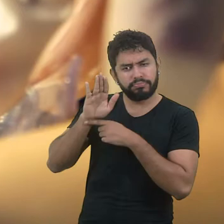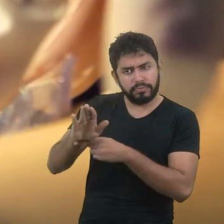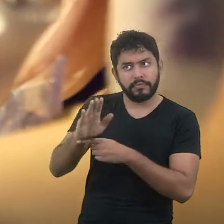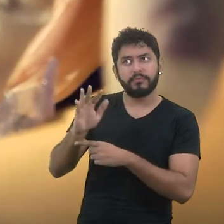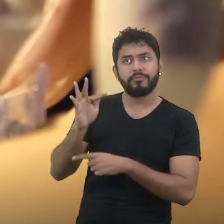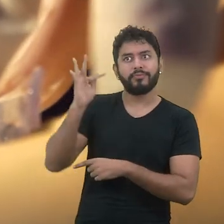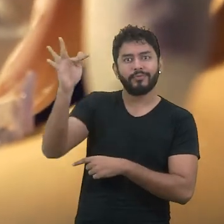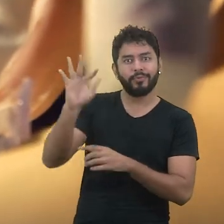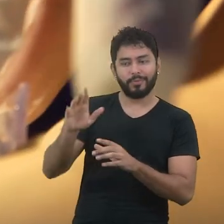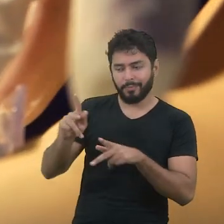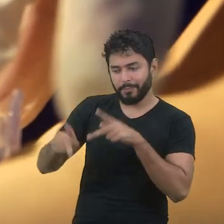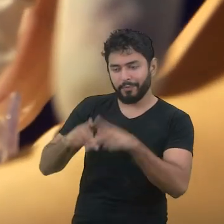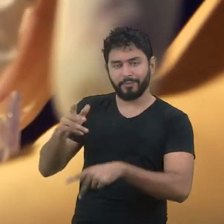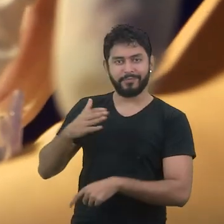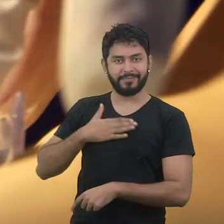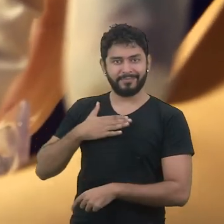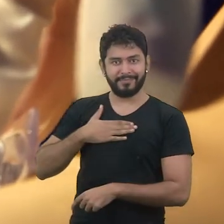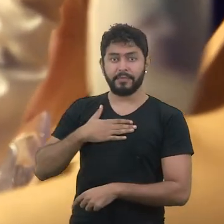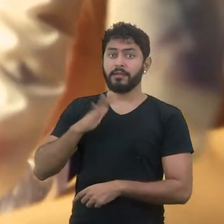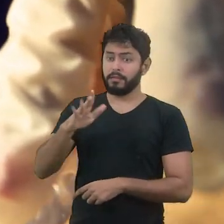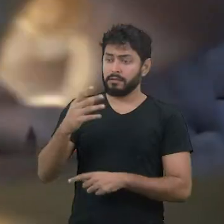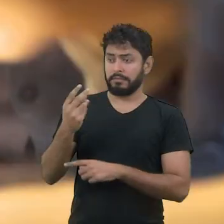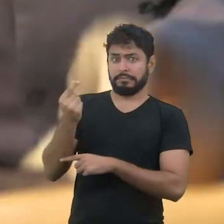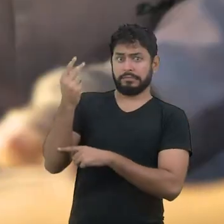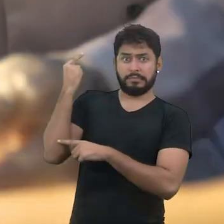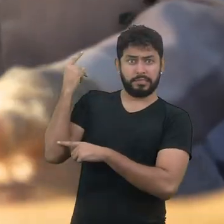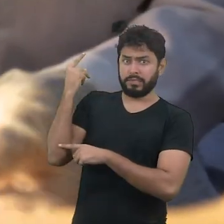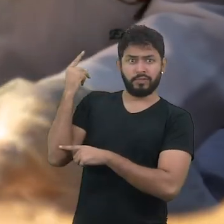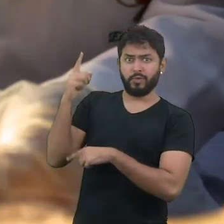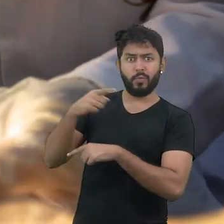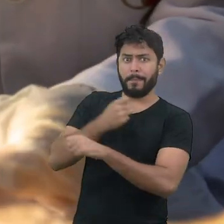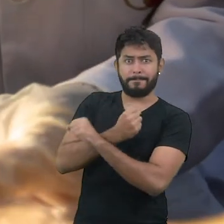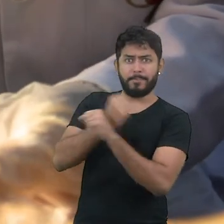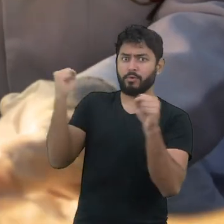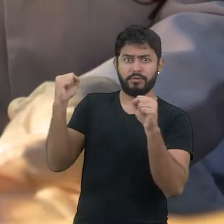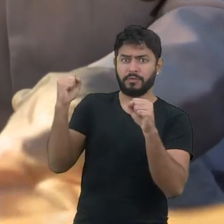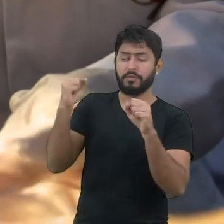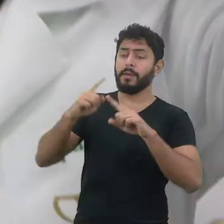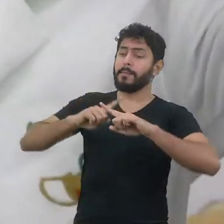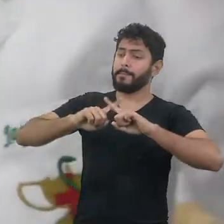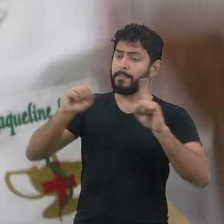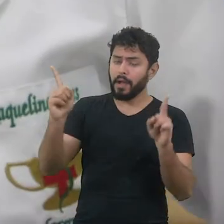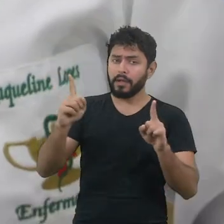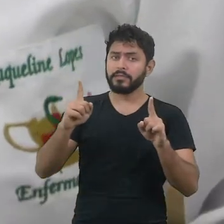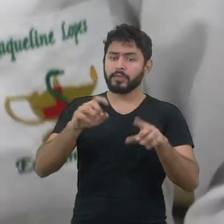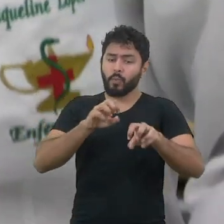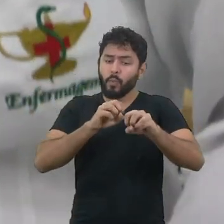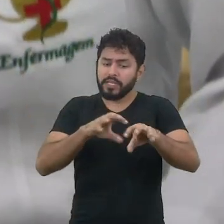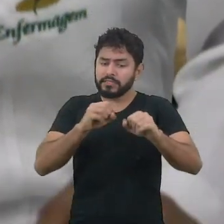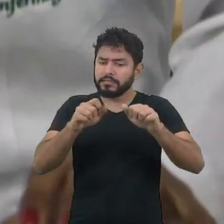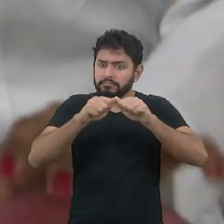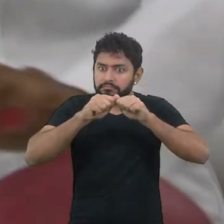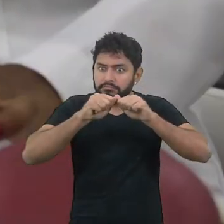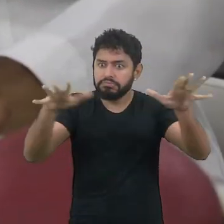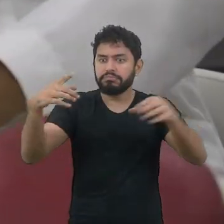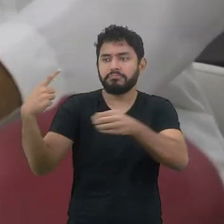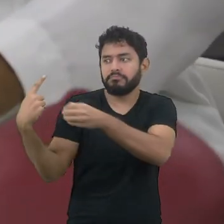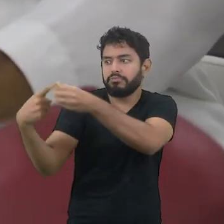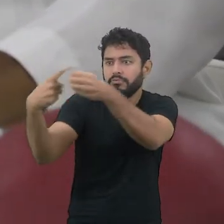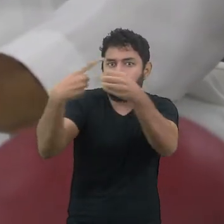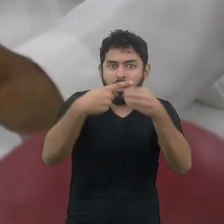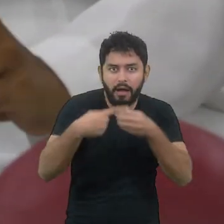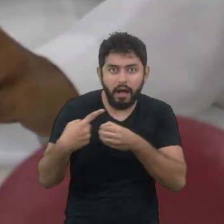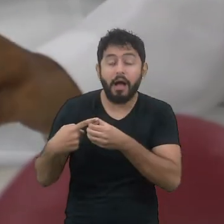meu povo. Há um certo tempo essa realidade não era possível, né? Sendo que a interiorização do ensino